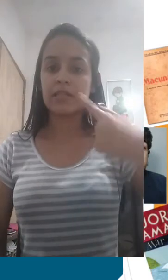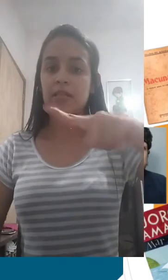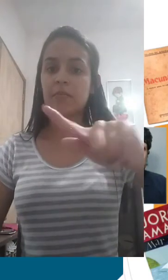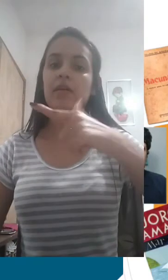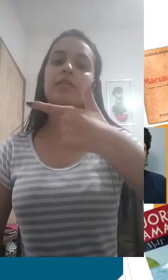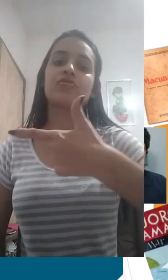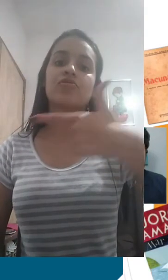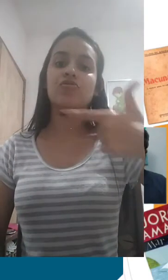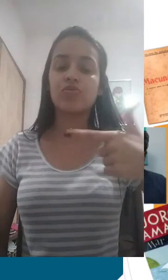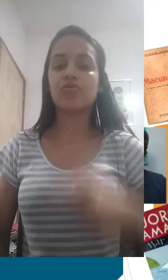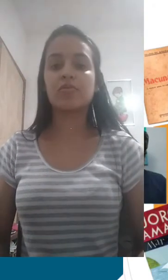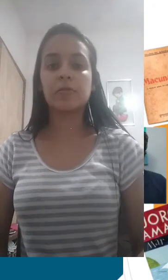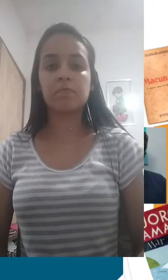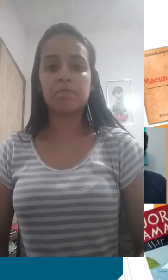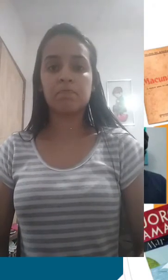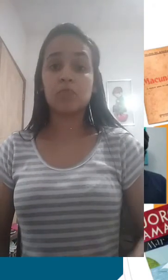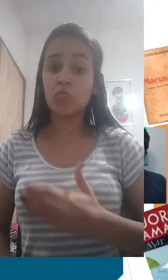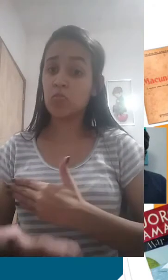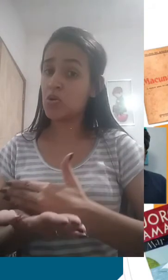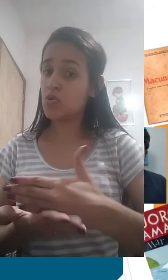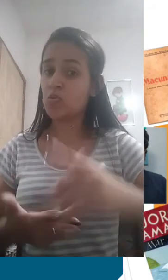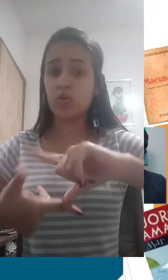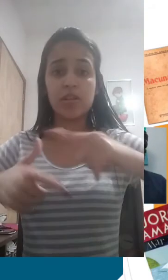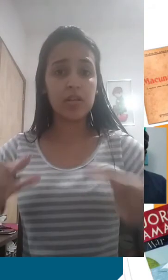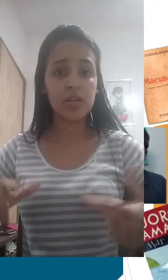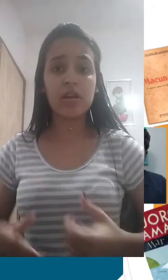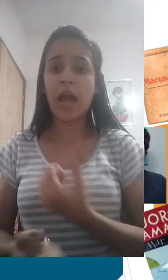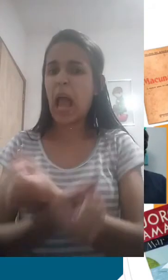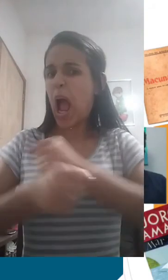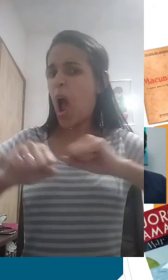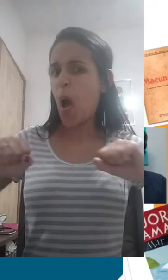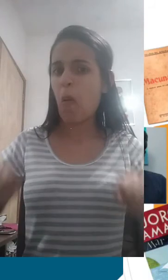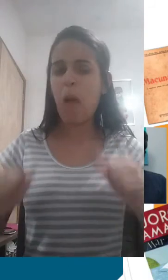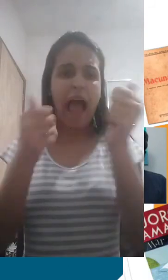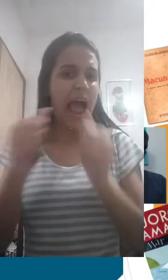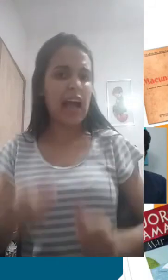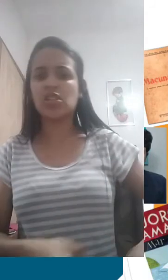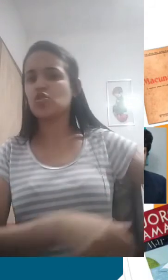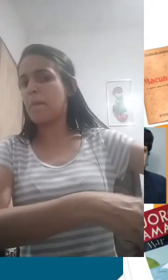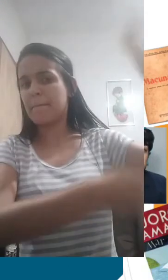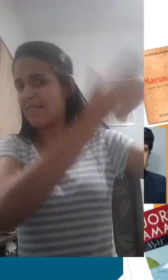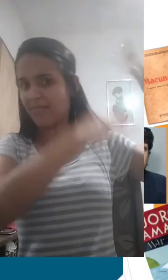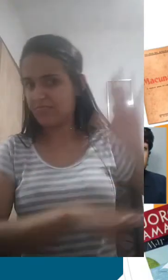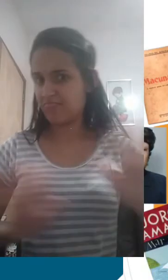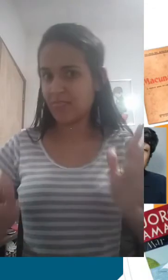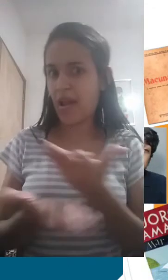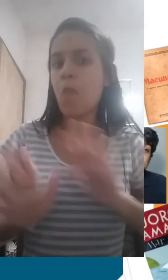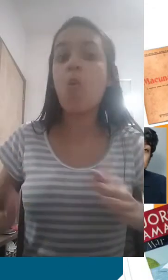início do modernismo, rompendo com a arte tradicional. A segunda geração